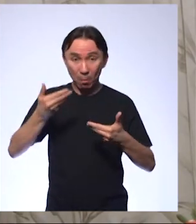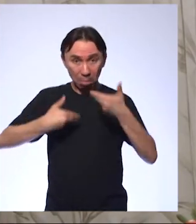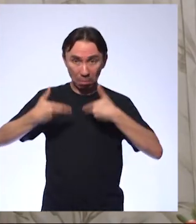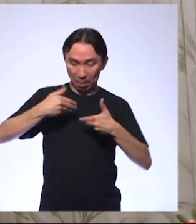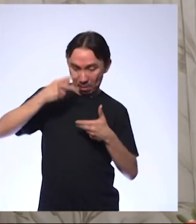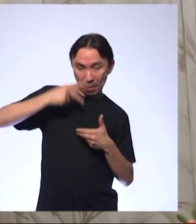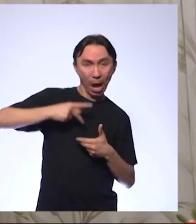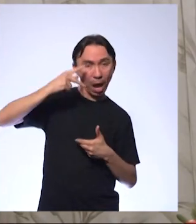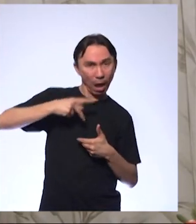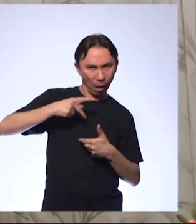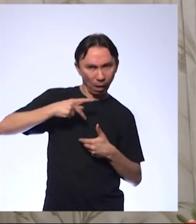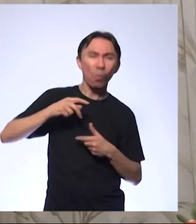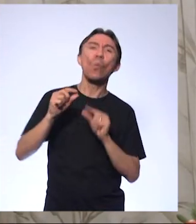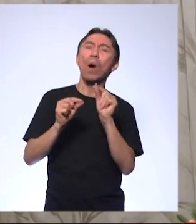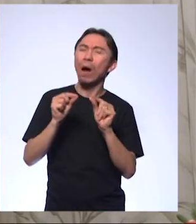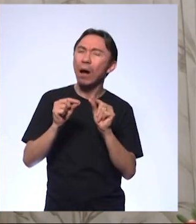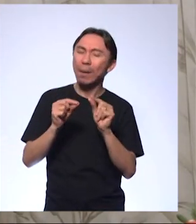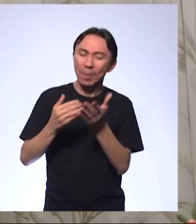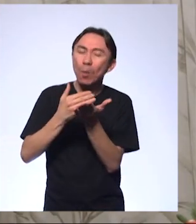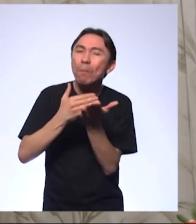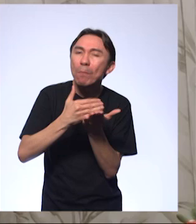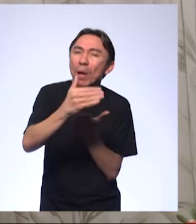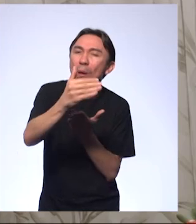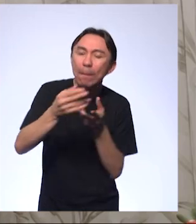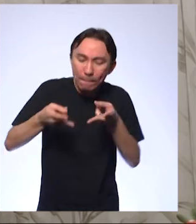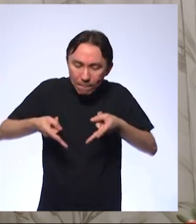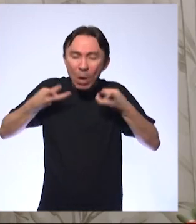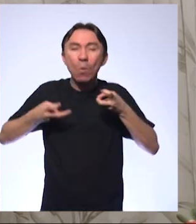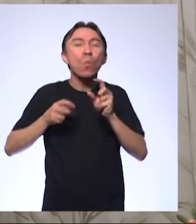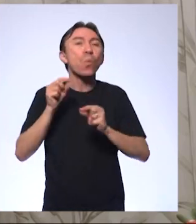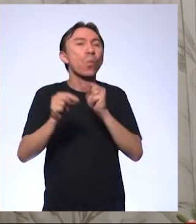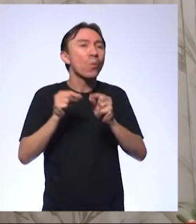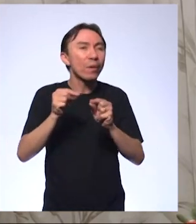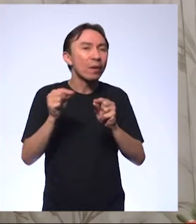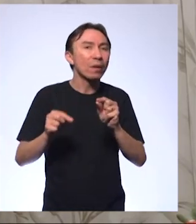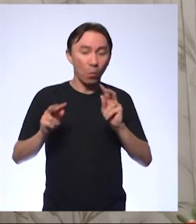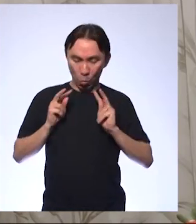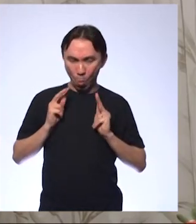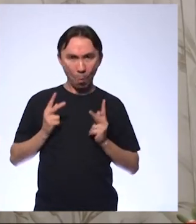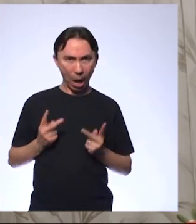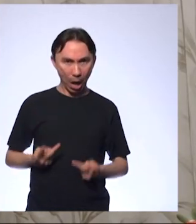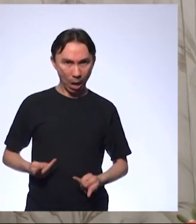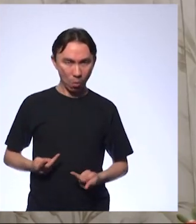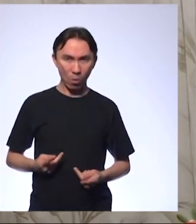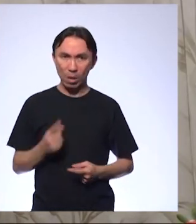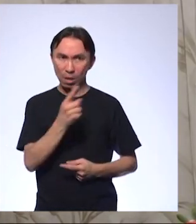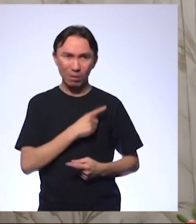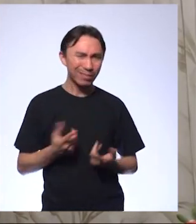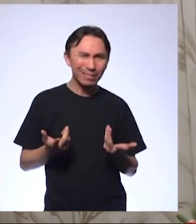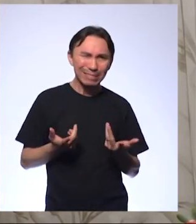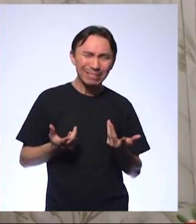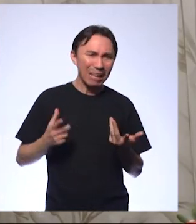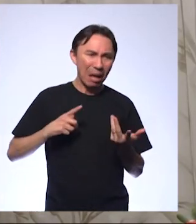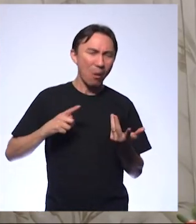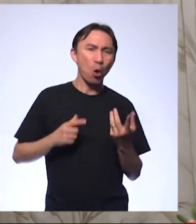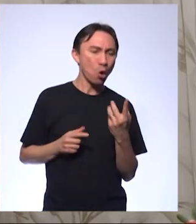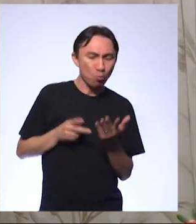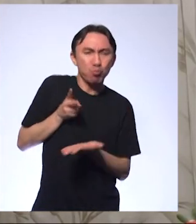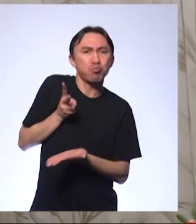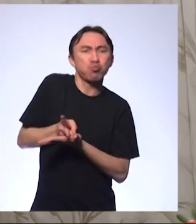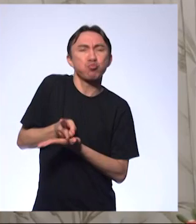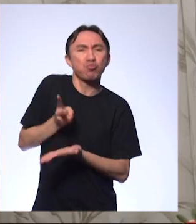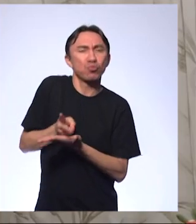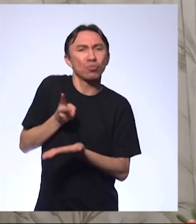legal a gente começar percebendo que o ser humano ele não tem um aspecto só, que a gente é multifacetado, a gente é que